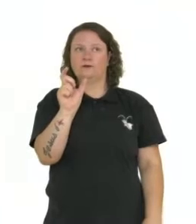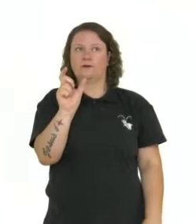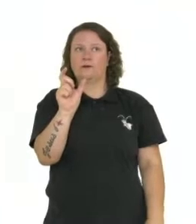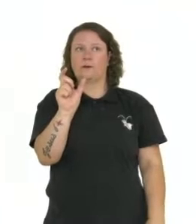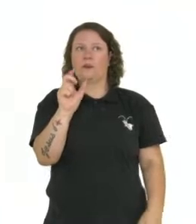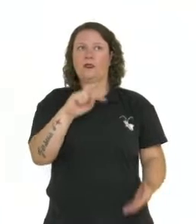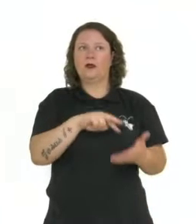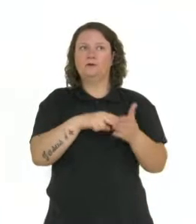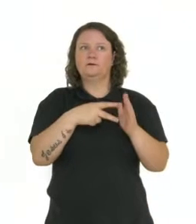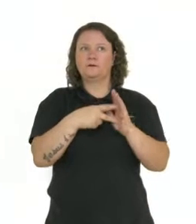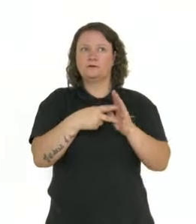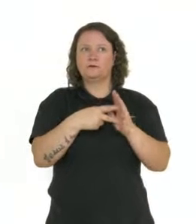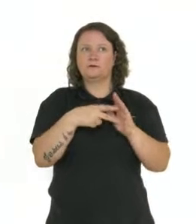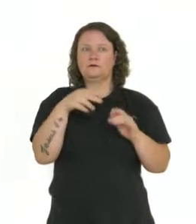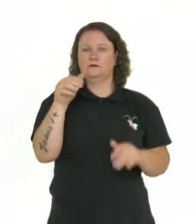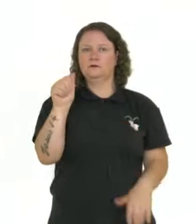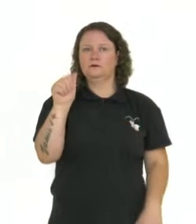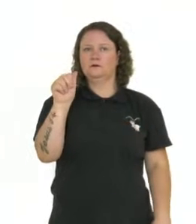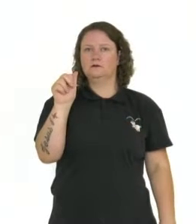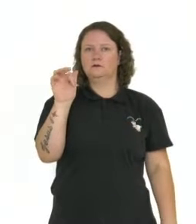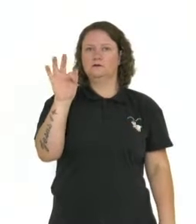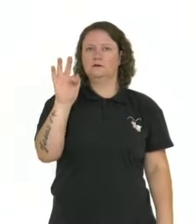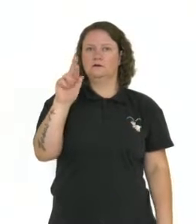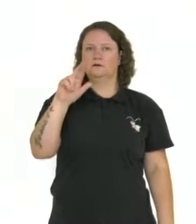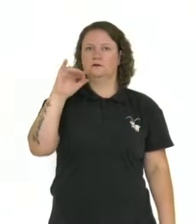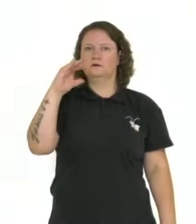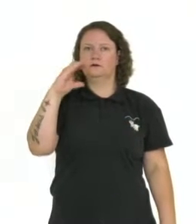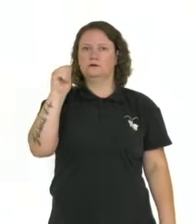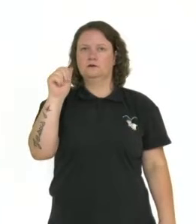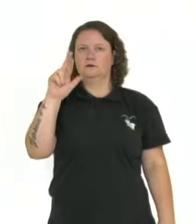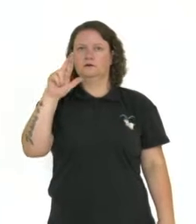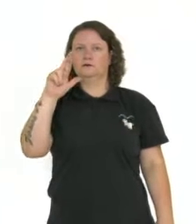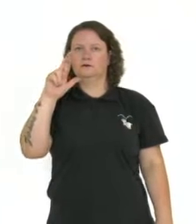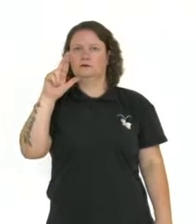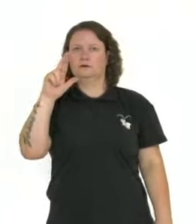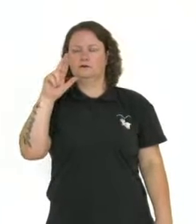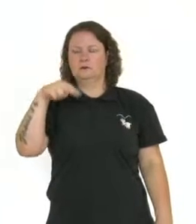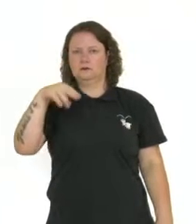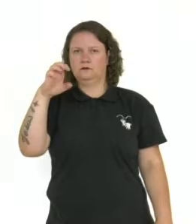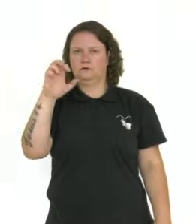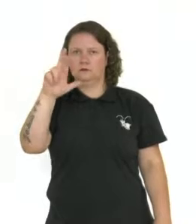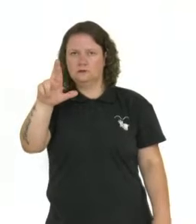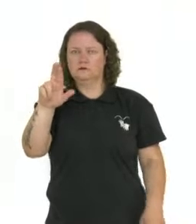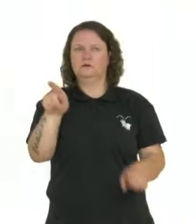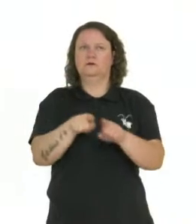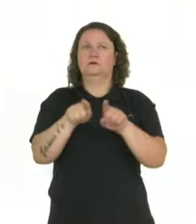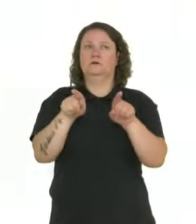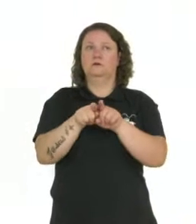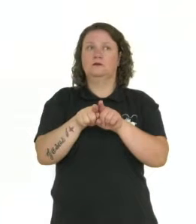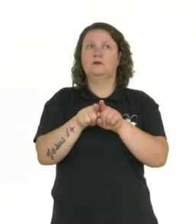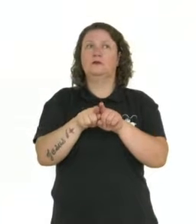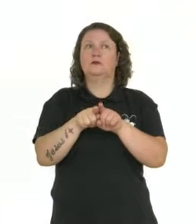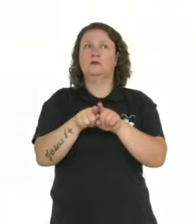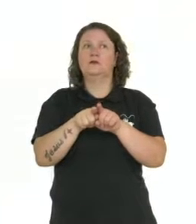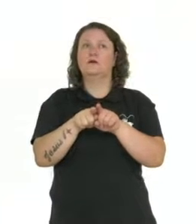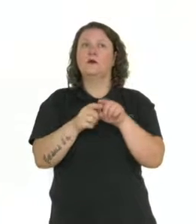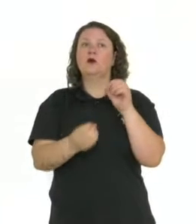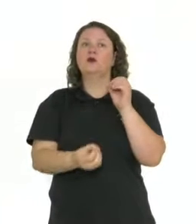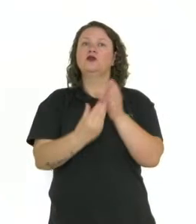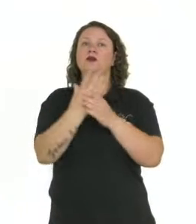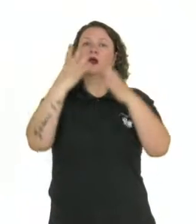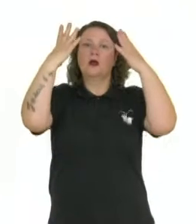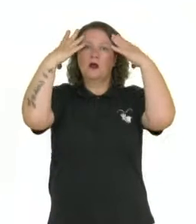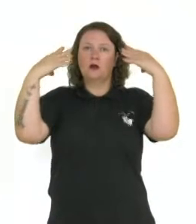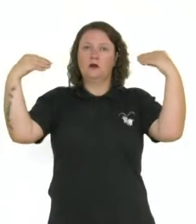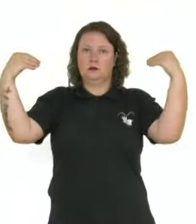é da língua afrikaner, né? Originada então do holandês, lá do século XVI. E significa então